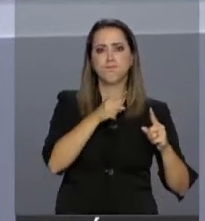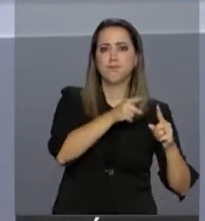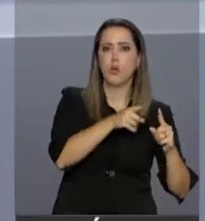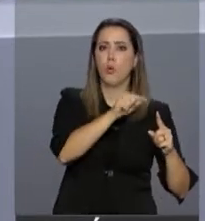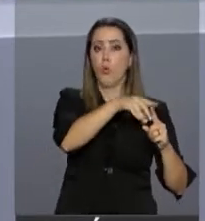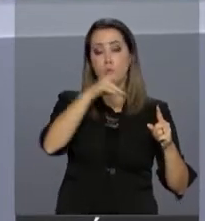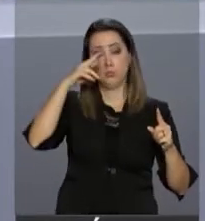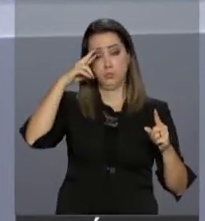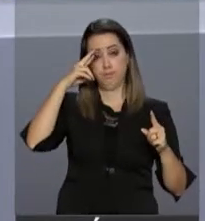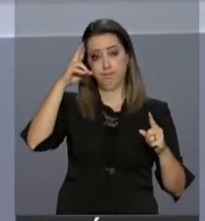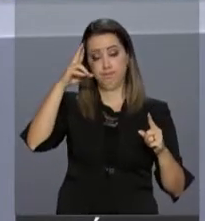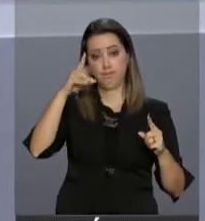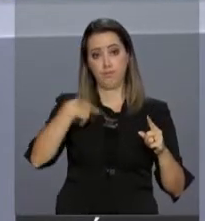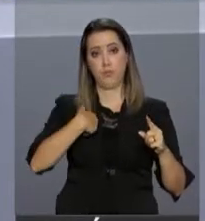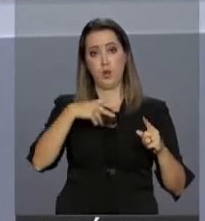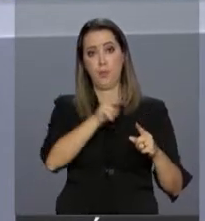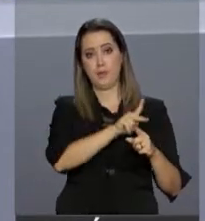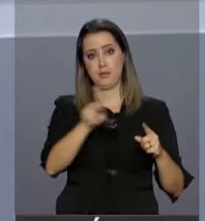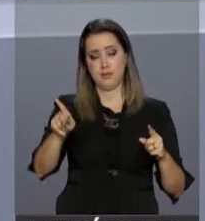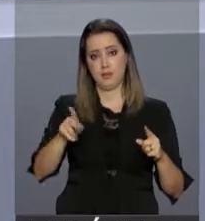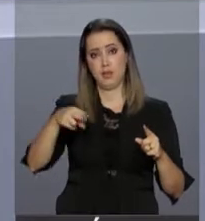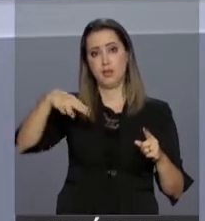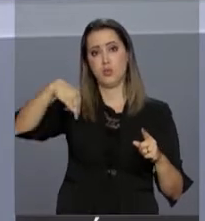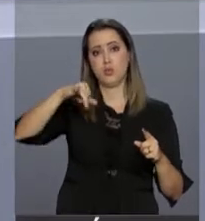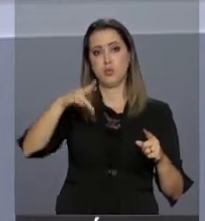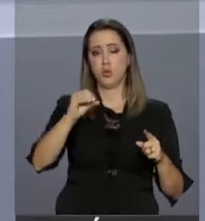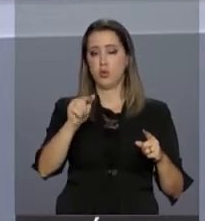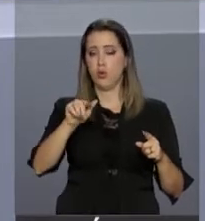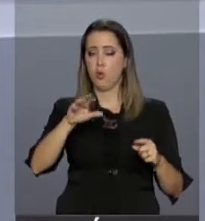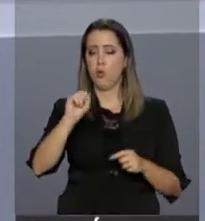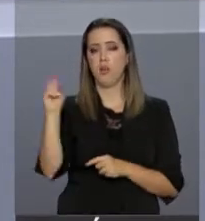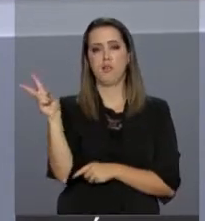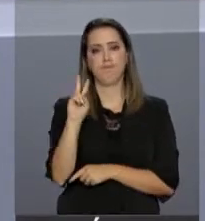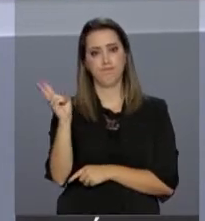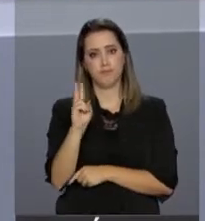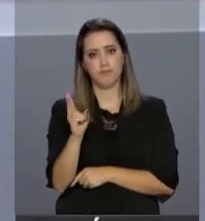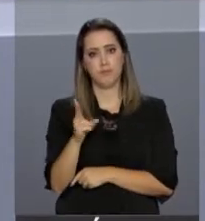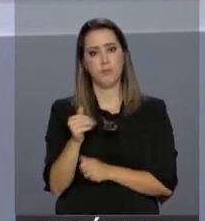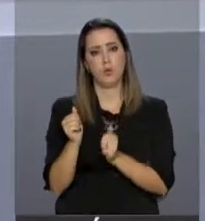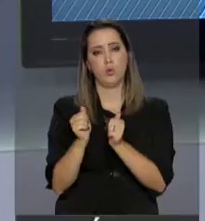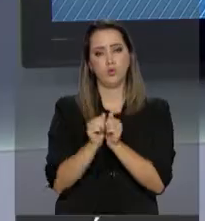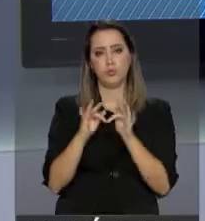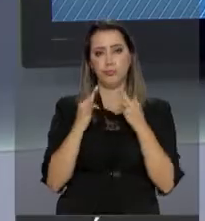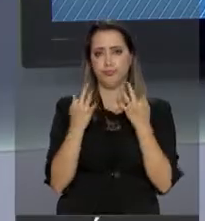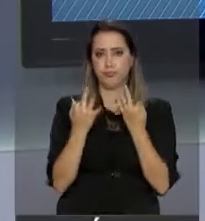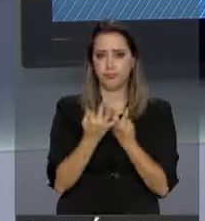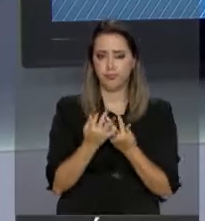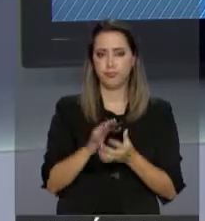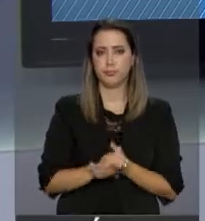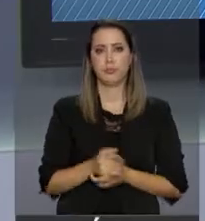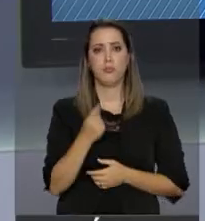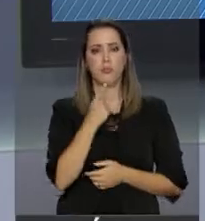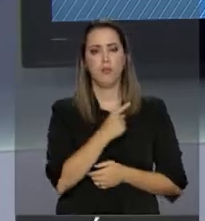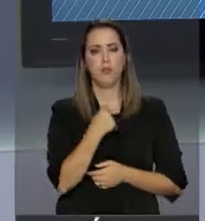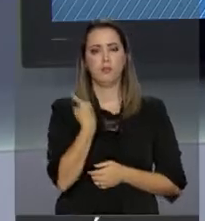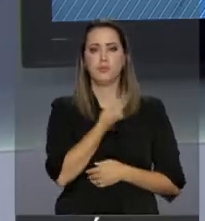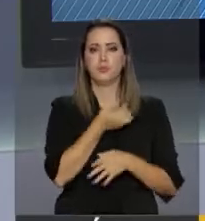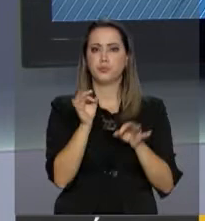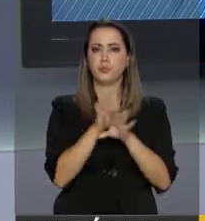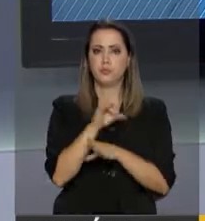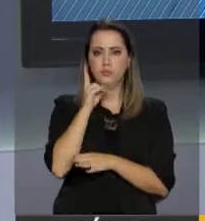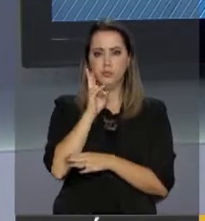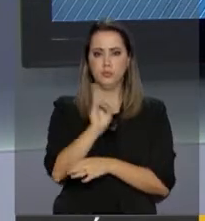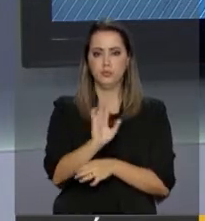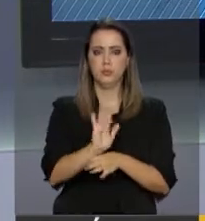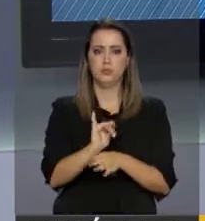o itamaraty afirmou ainda que tem mantido contato com a família do brasileiro nós ficamos por aqui para rever